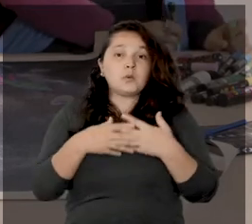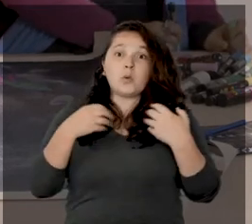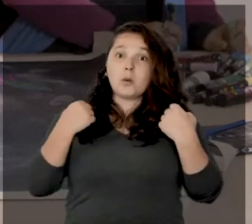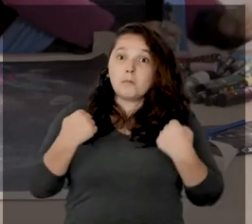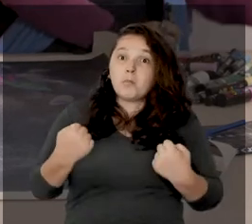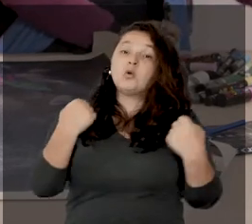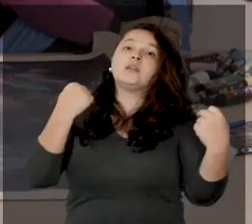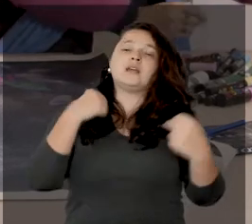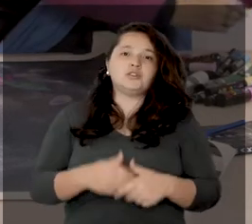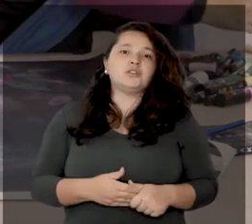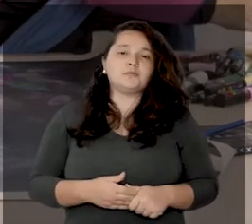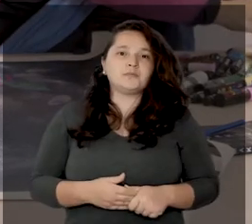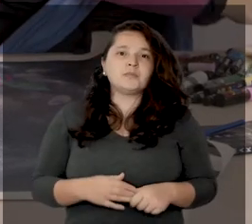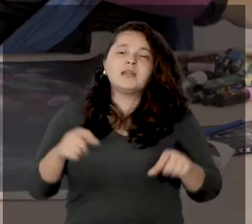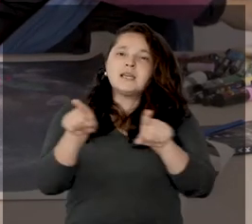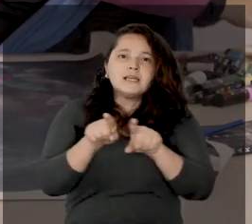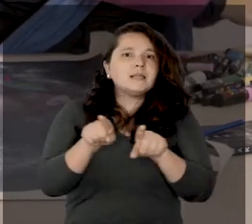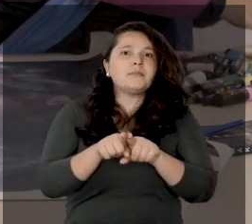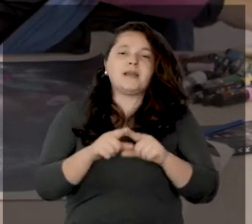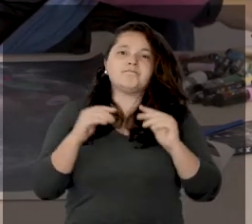mais sofisticado